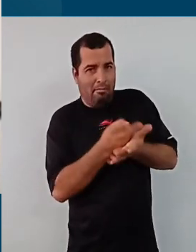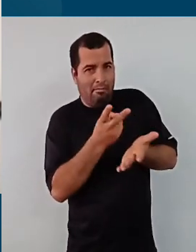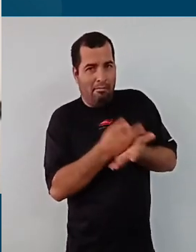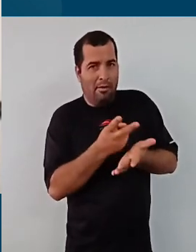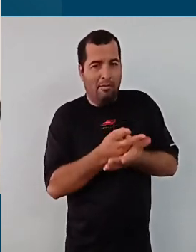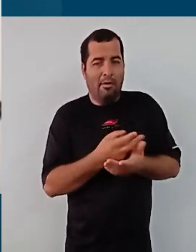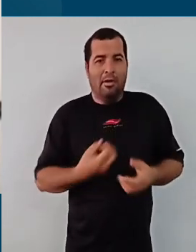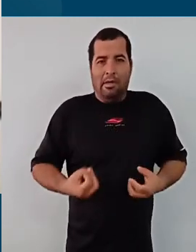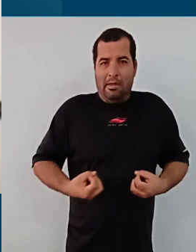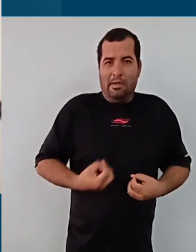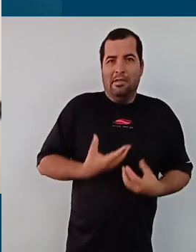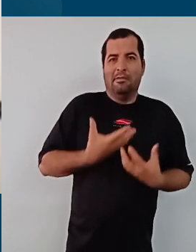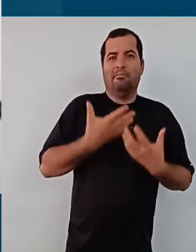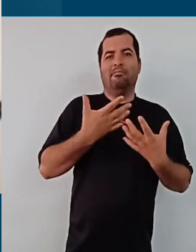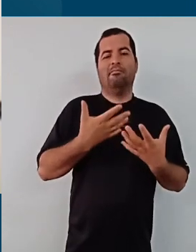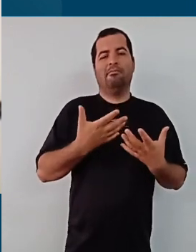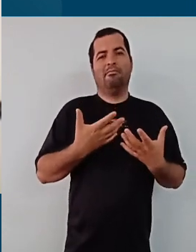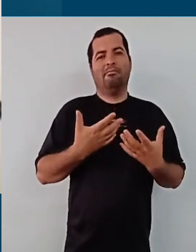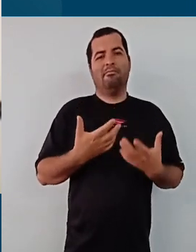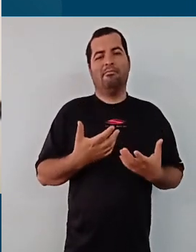uma inspiração